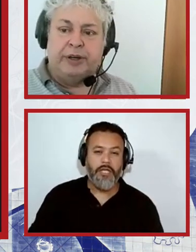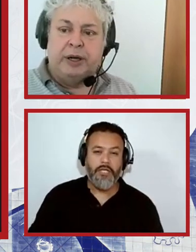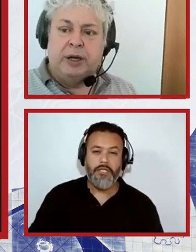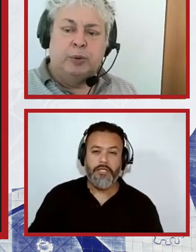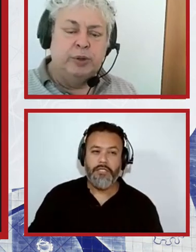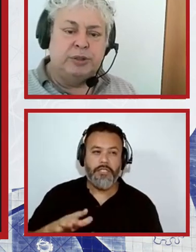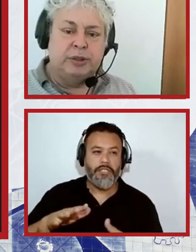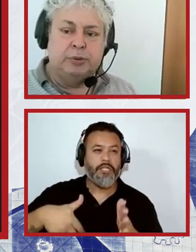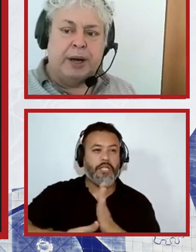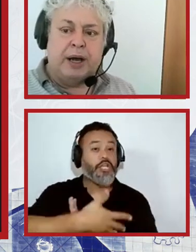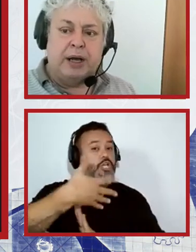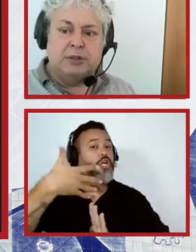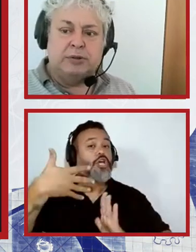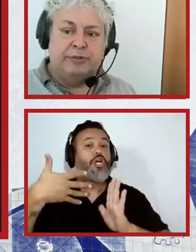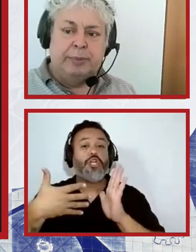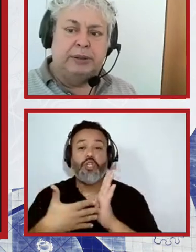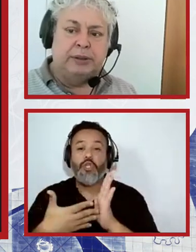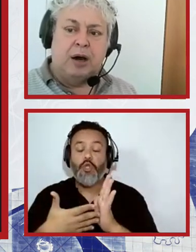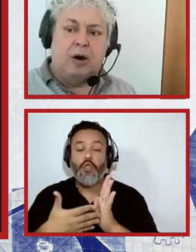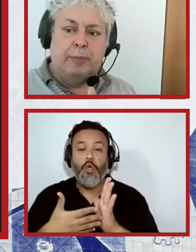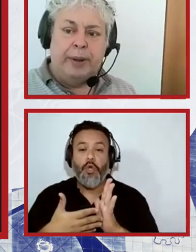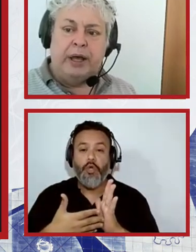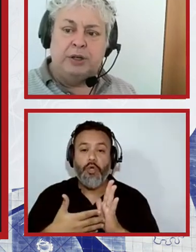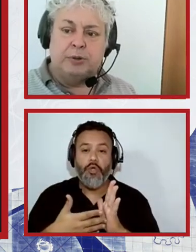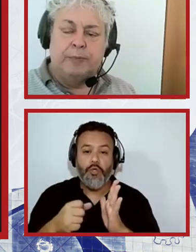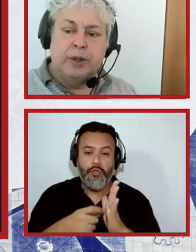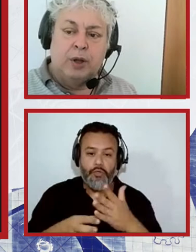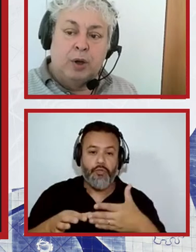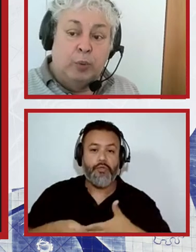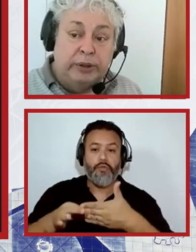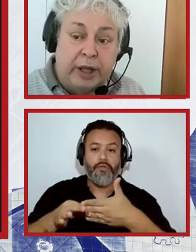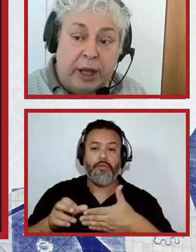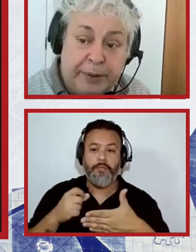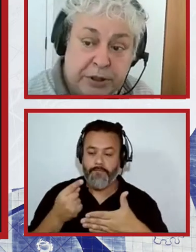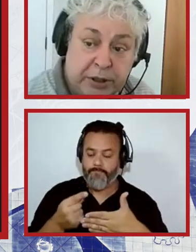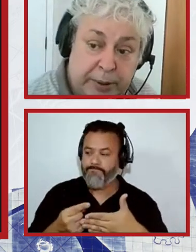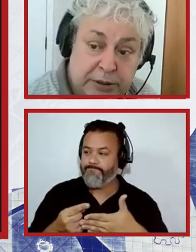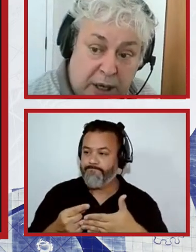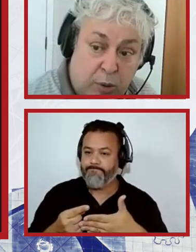você, por exemplo, tiver um ensino básico, fundamental, médio,